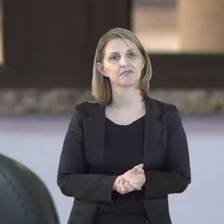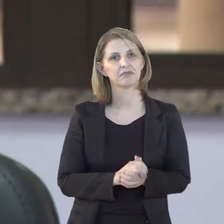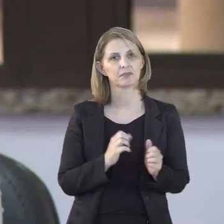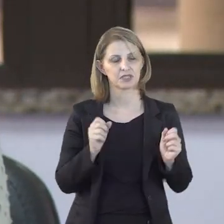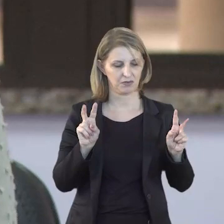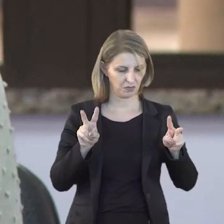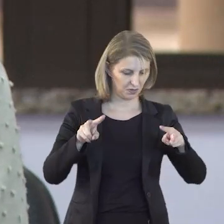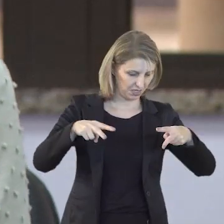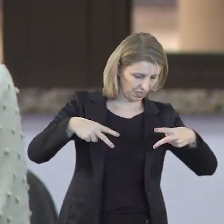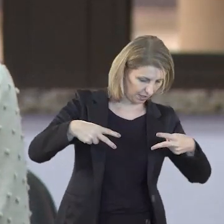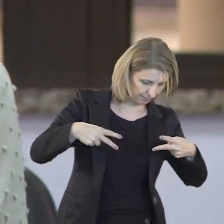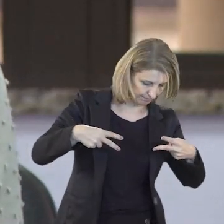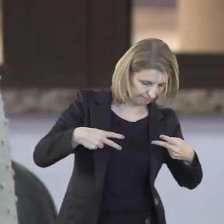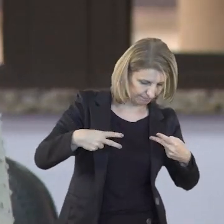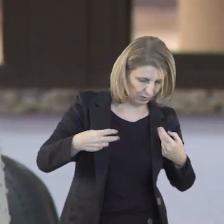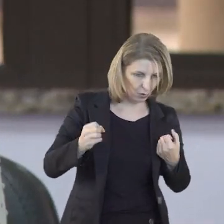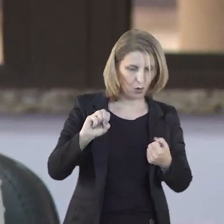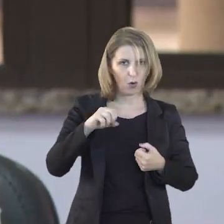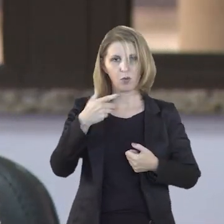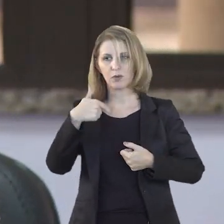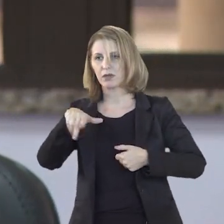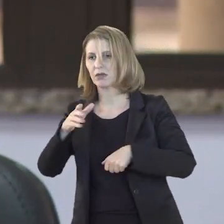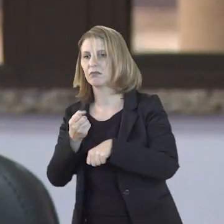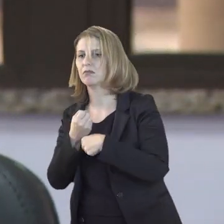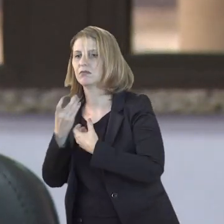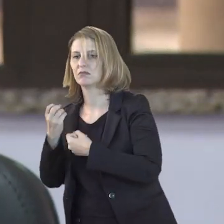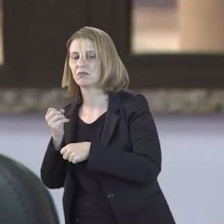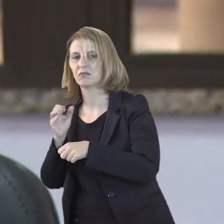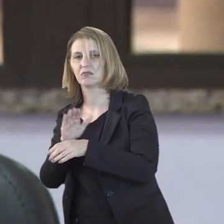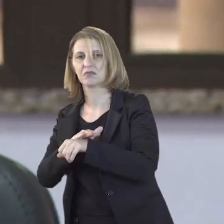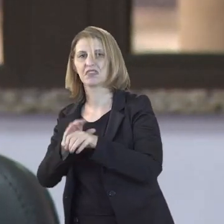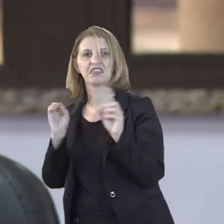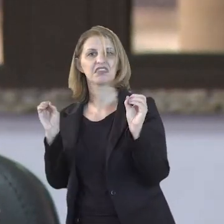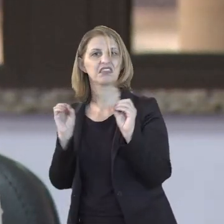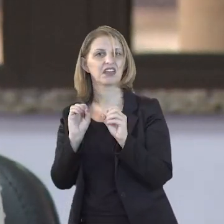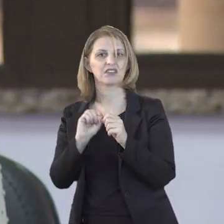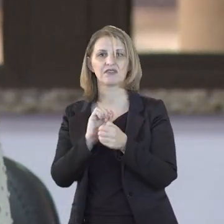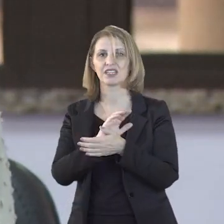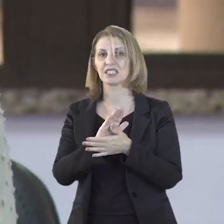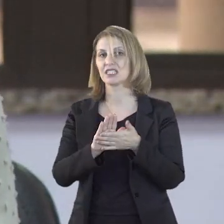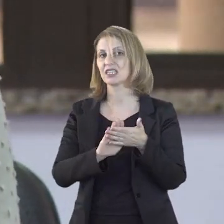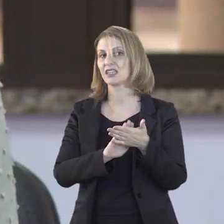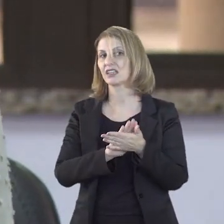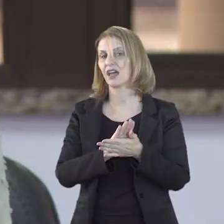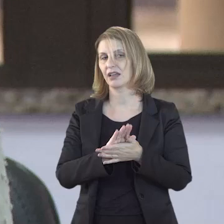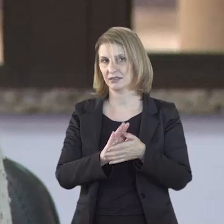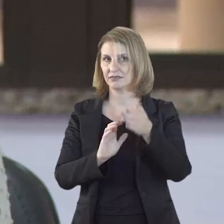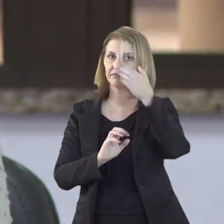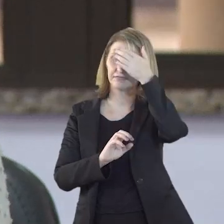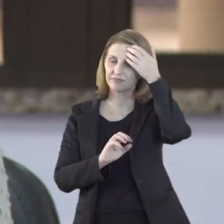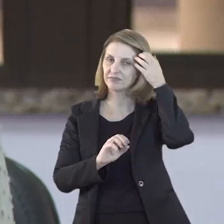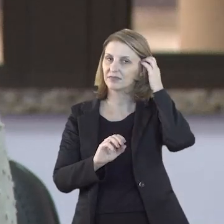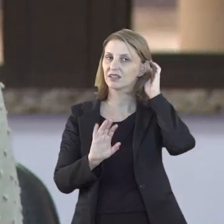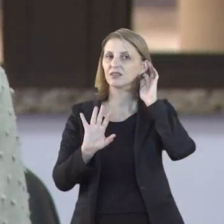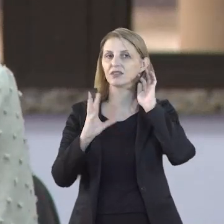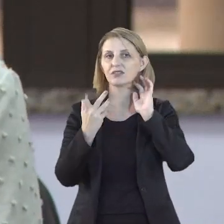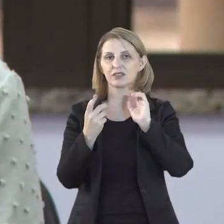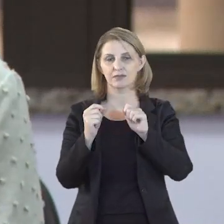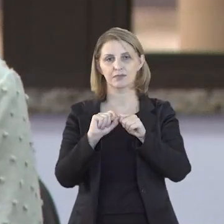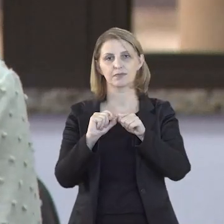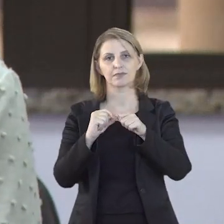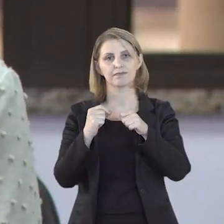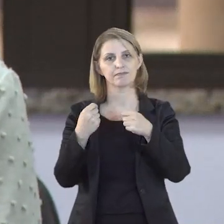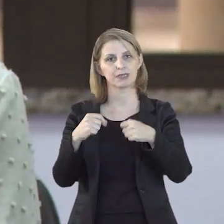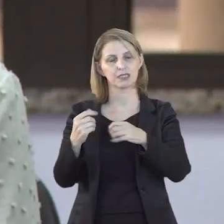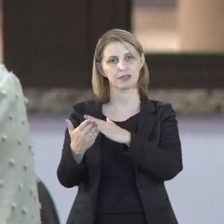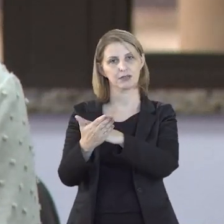está angustiado, que você precisava olhar no espelho ou falar com alguém sobre isso e não fez, né? E aí vai chegar um momento que a